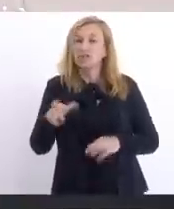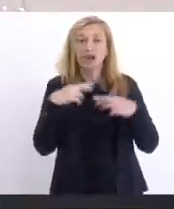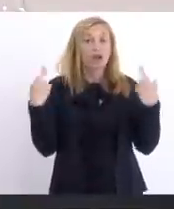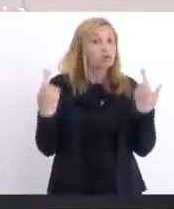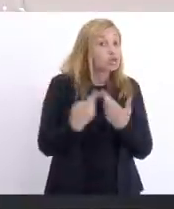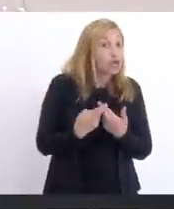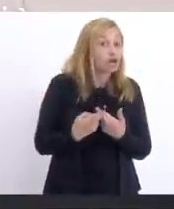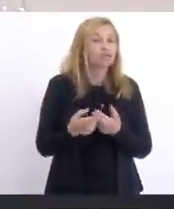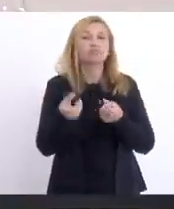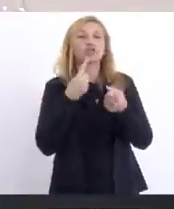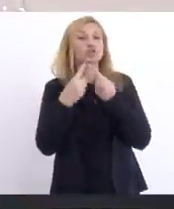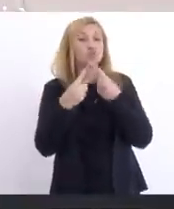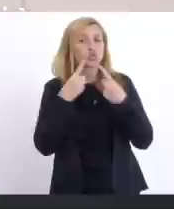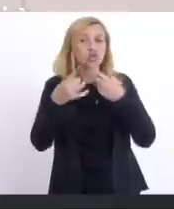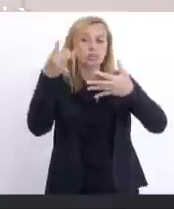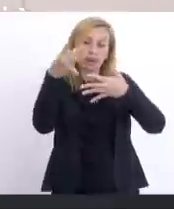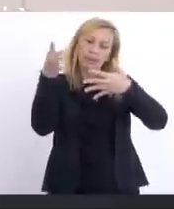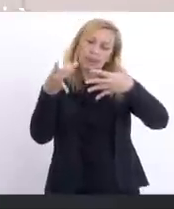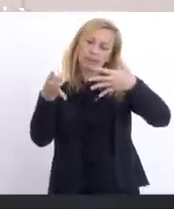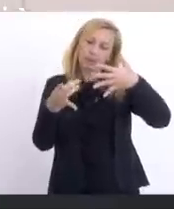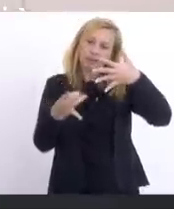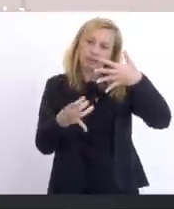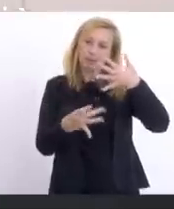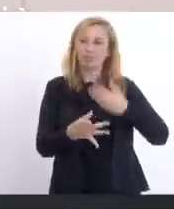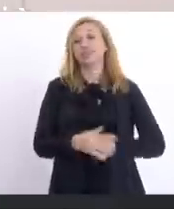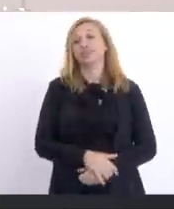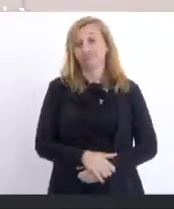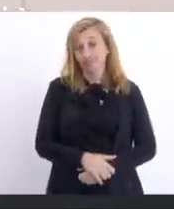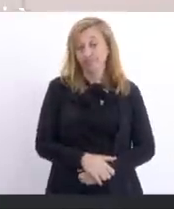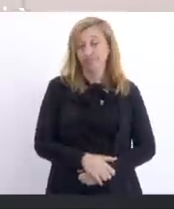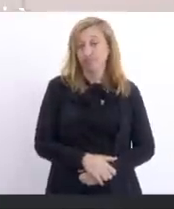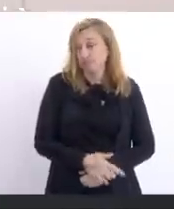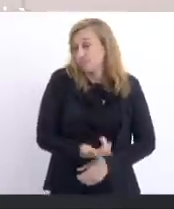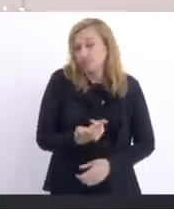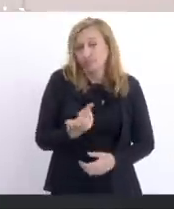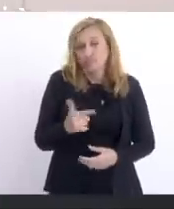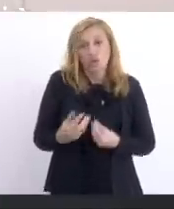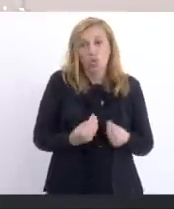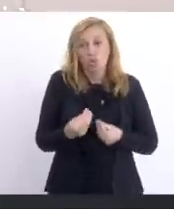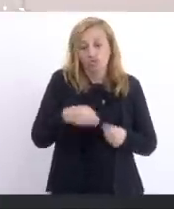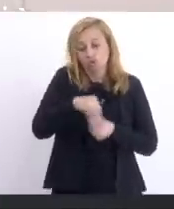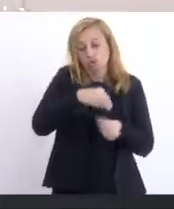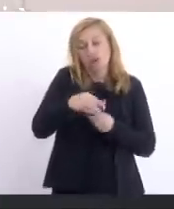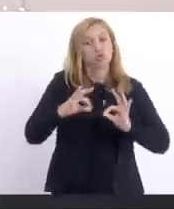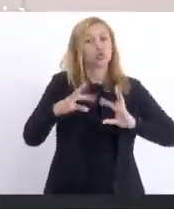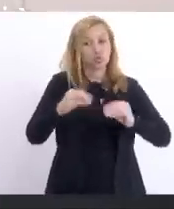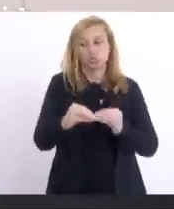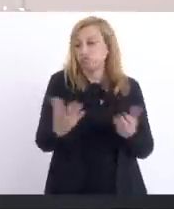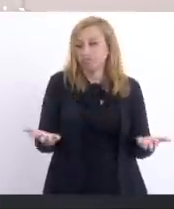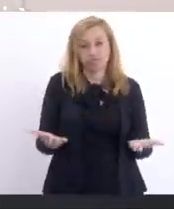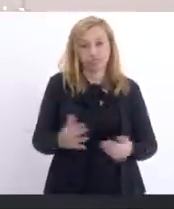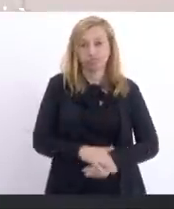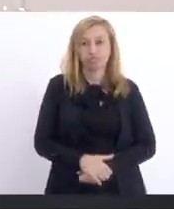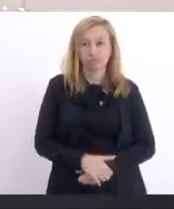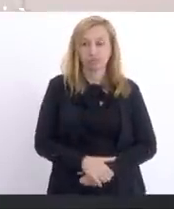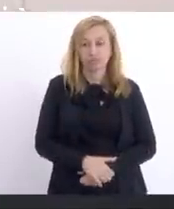reuniões para discutir cada caso. Não dá para a gente misturar tudo.